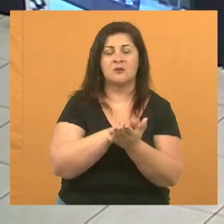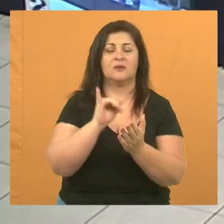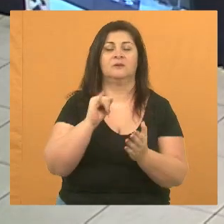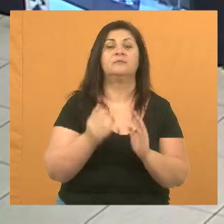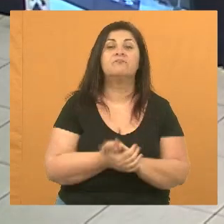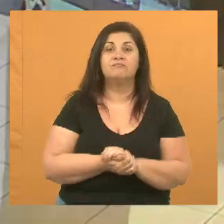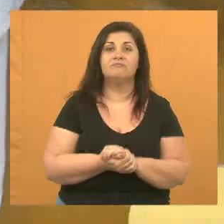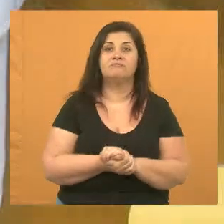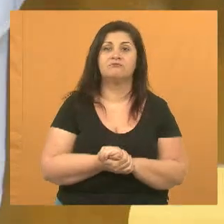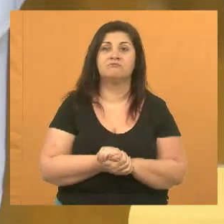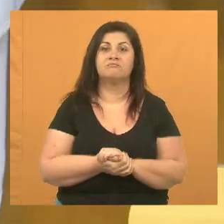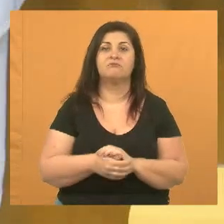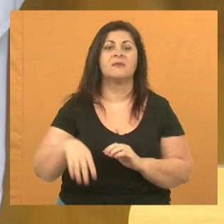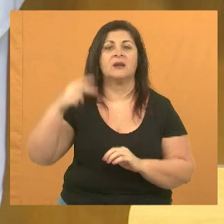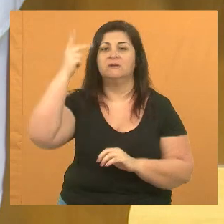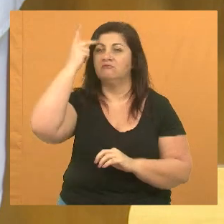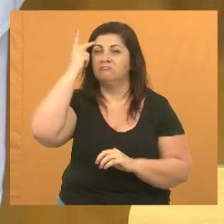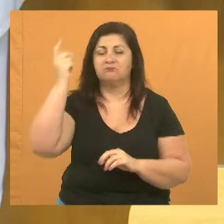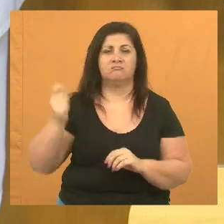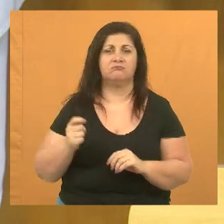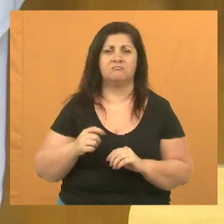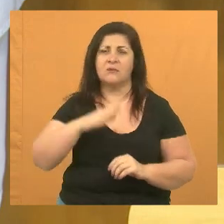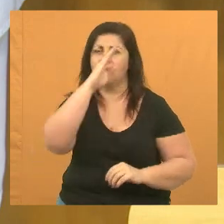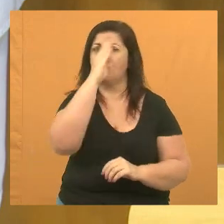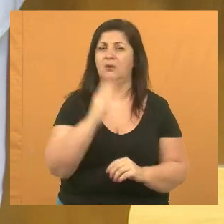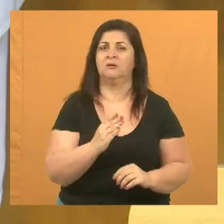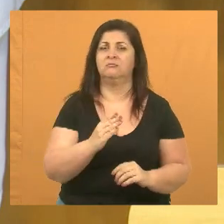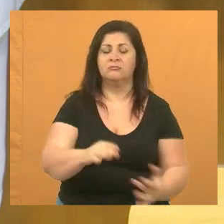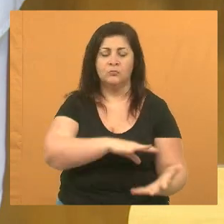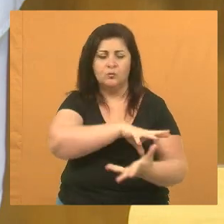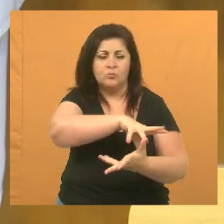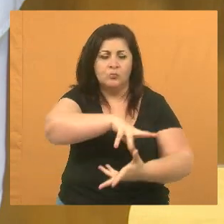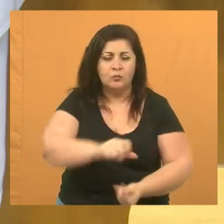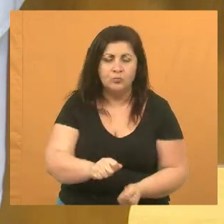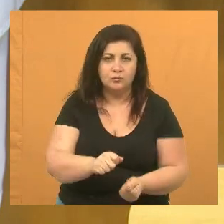Jacareí, de São Paulo, do Brasil e do mundo.